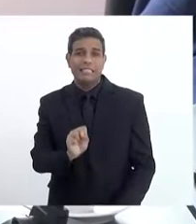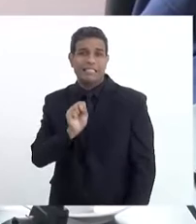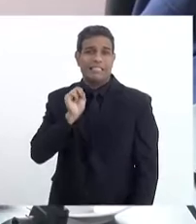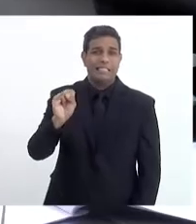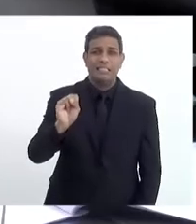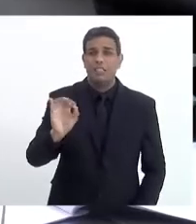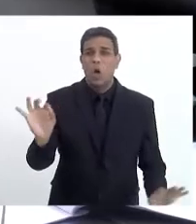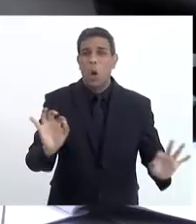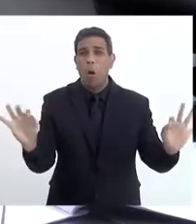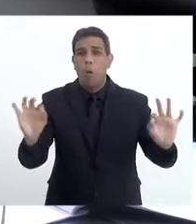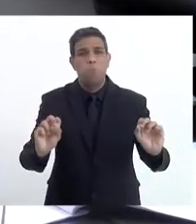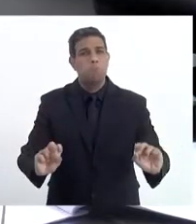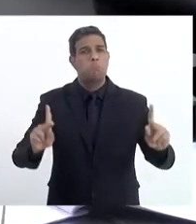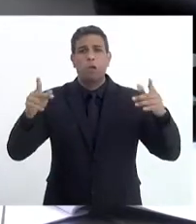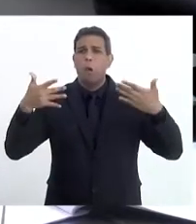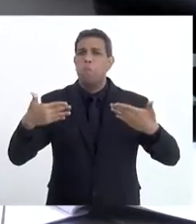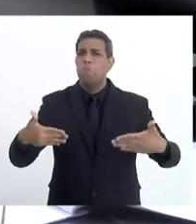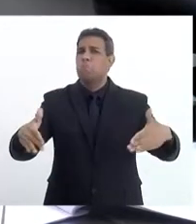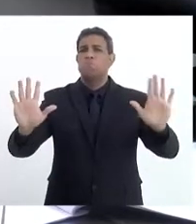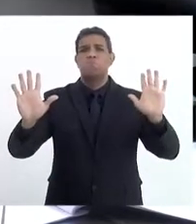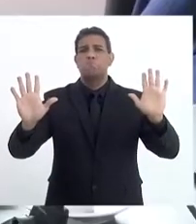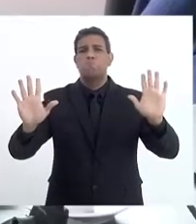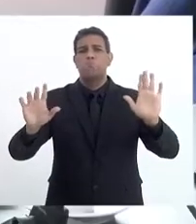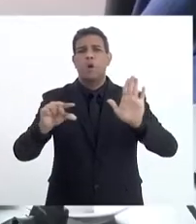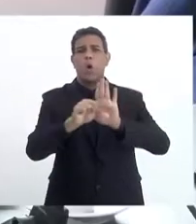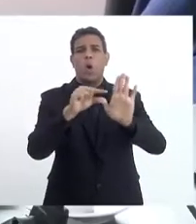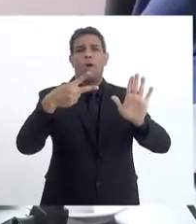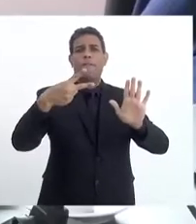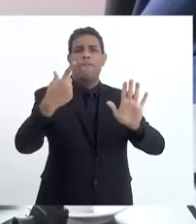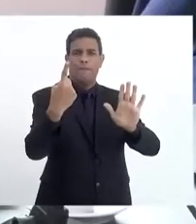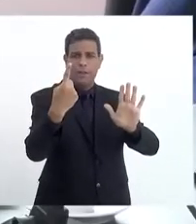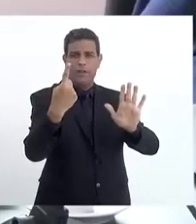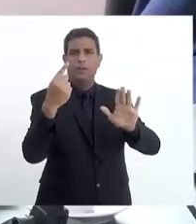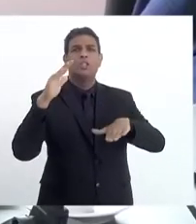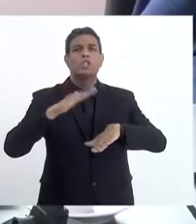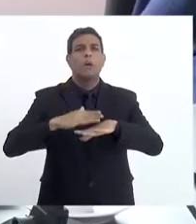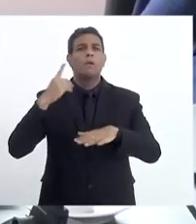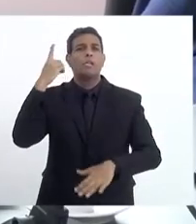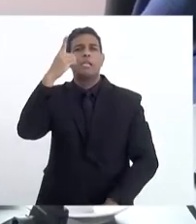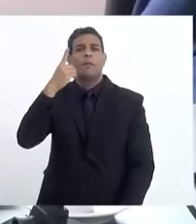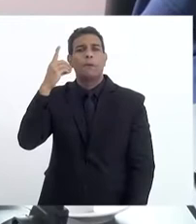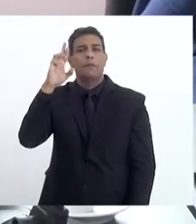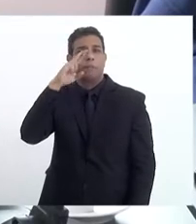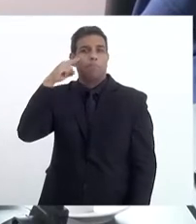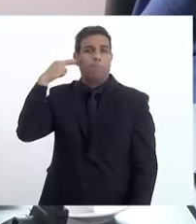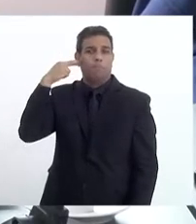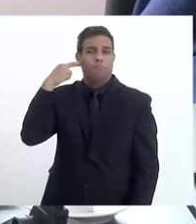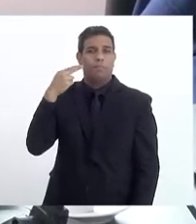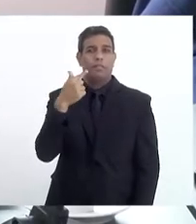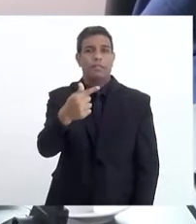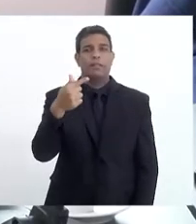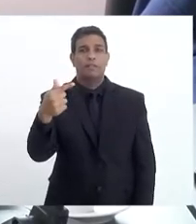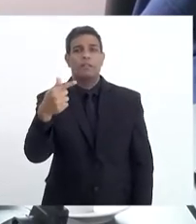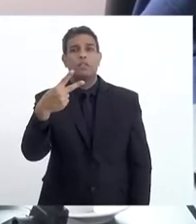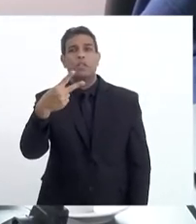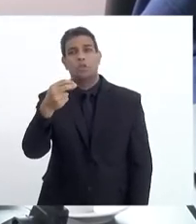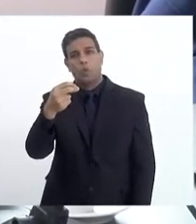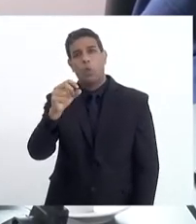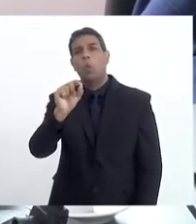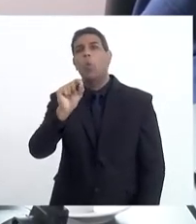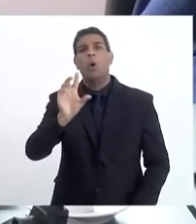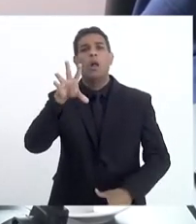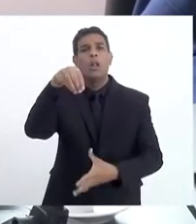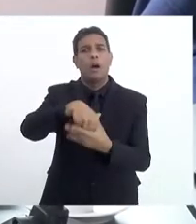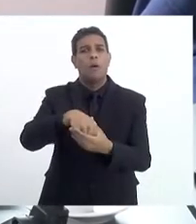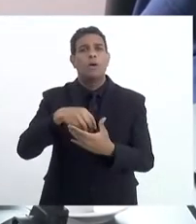nada impeditivo, continua. 21, relator deputado Rosenberg Reis. Projeto de lei 1774/2016, doutoria deputado